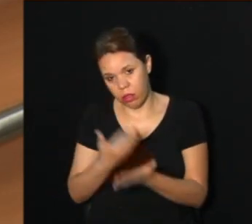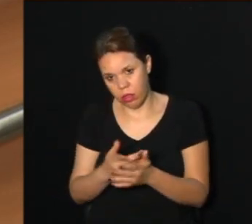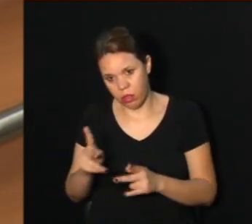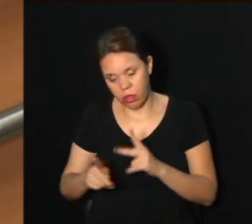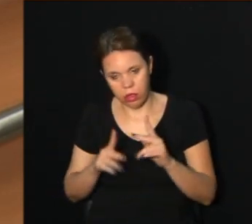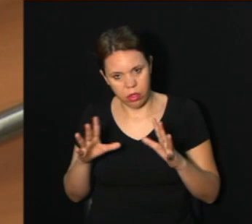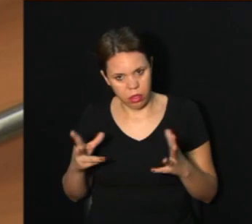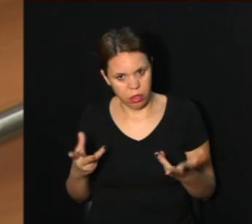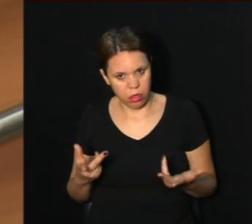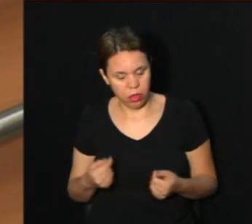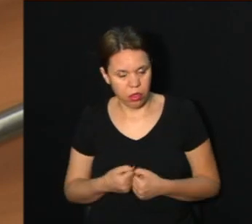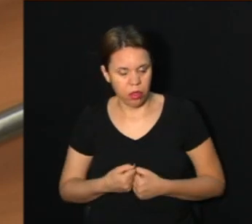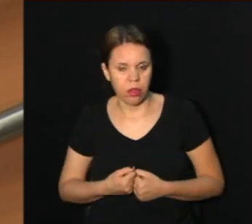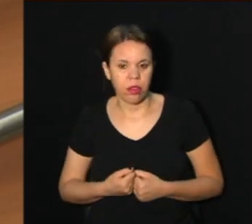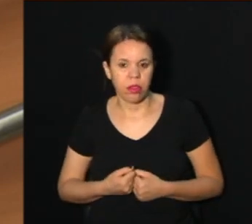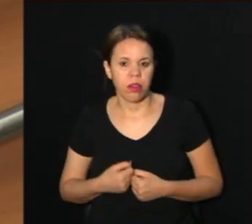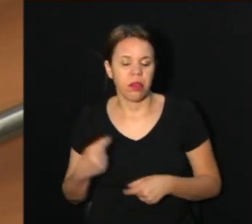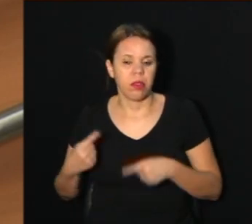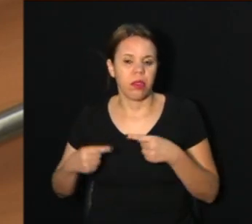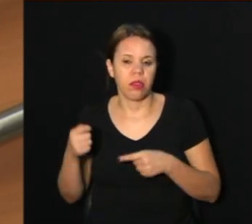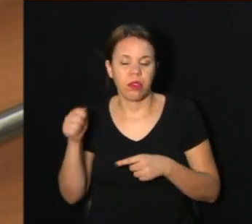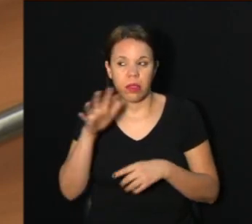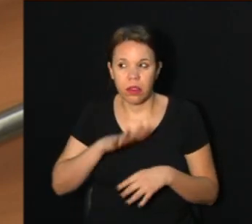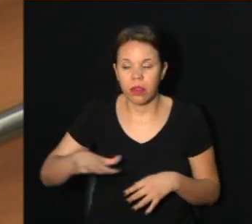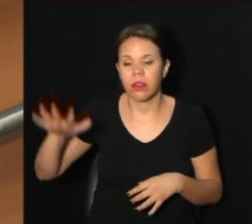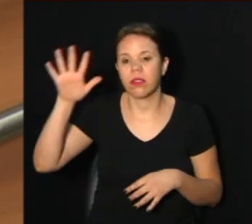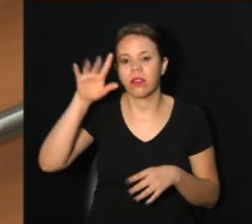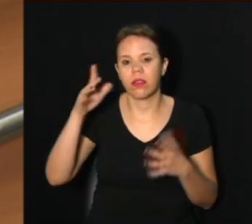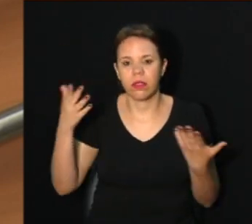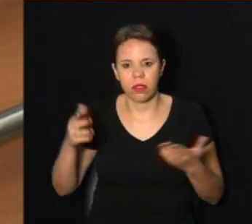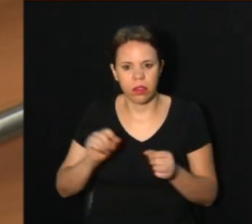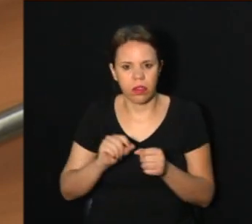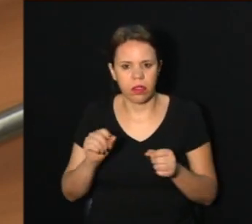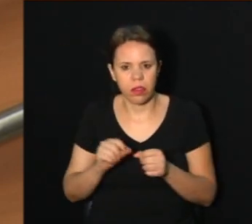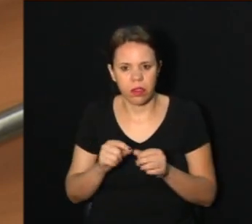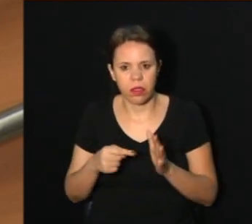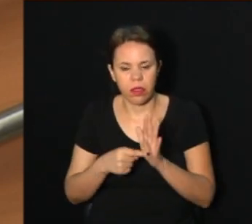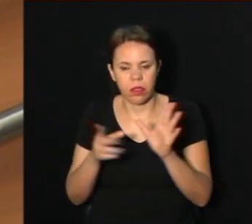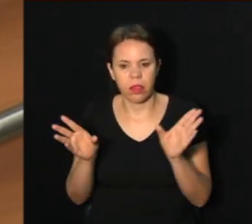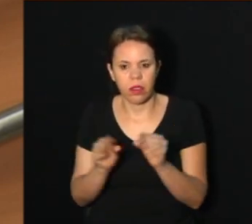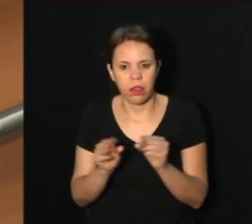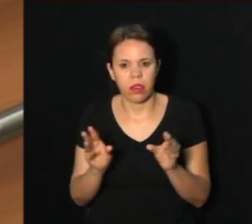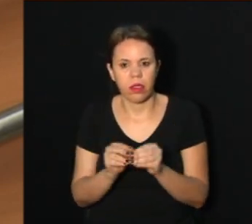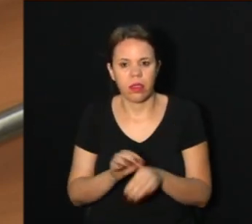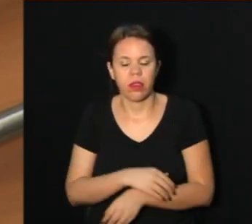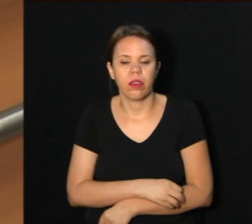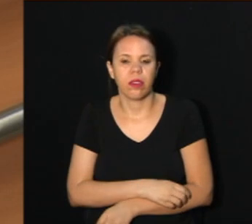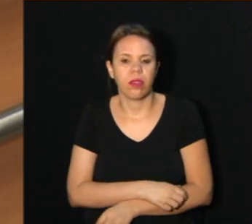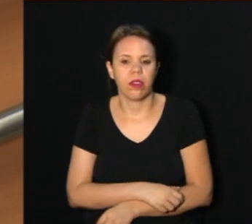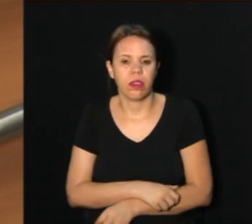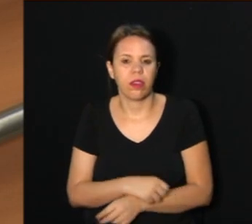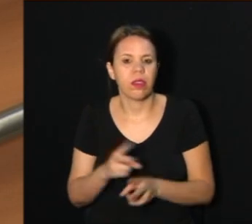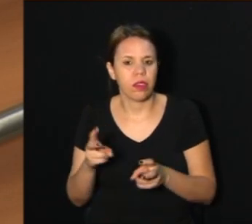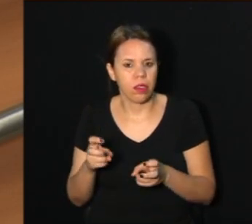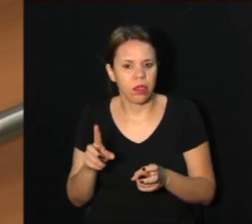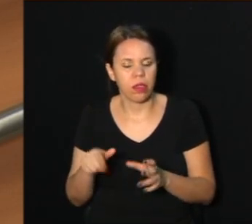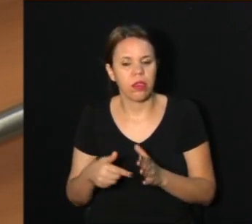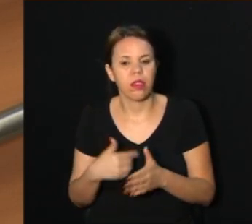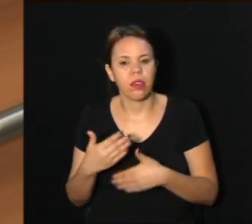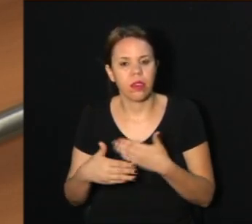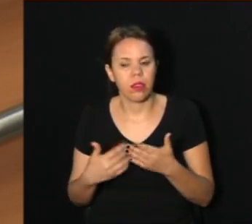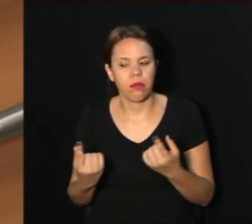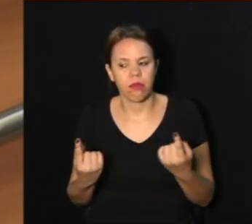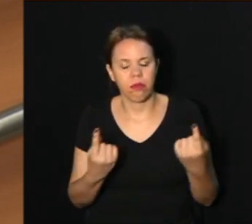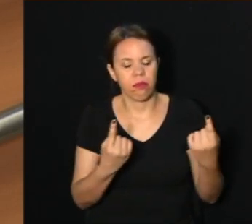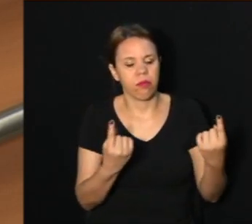toda a política nacional hoje que está sendo feita é no enxugamento da máquina, e eu vejo que isso está indo no sentido